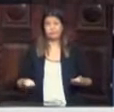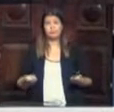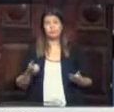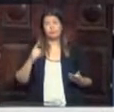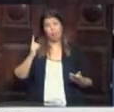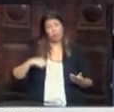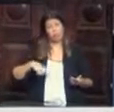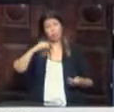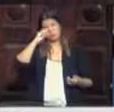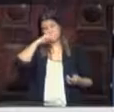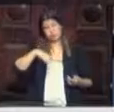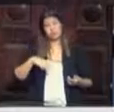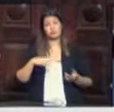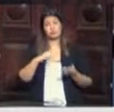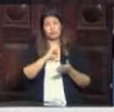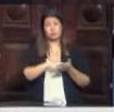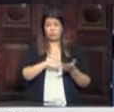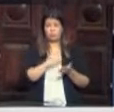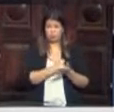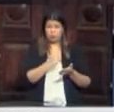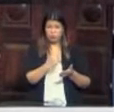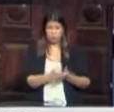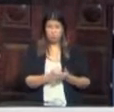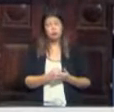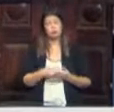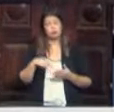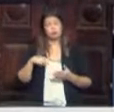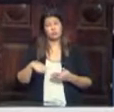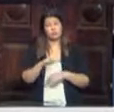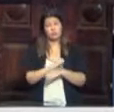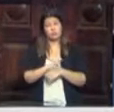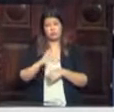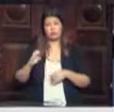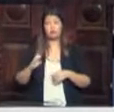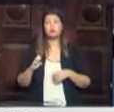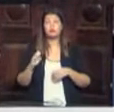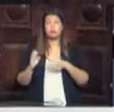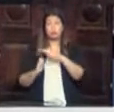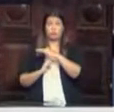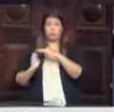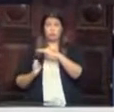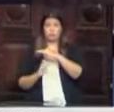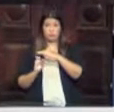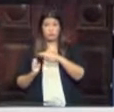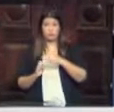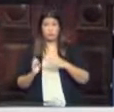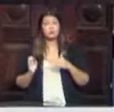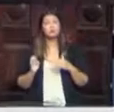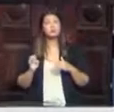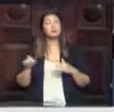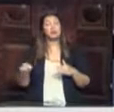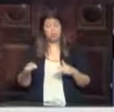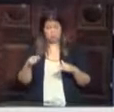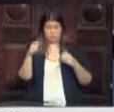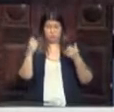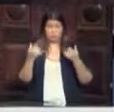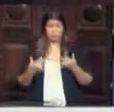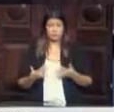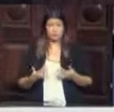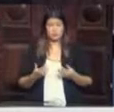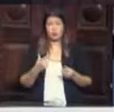fundamentado em estudos anteriormente realizados. E aí vem o estudo de viabilidade econômica,